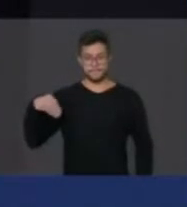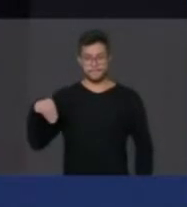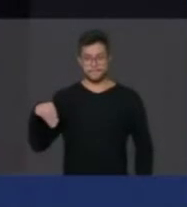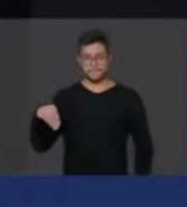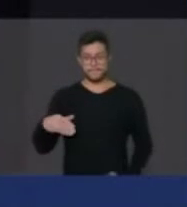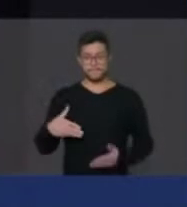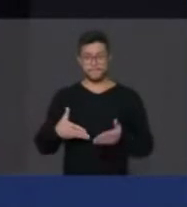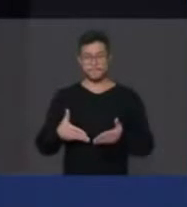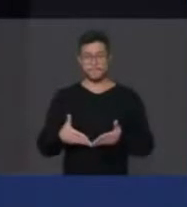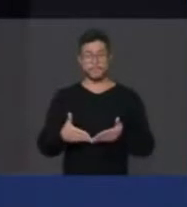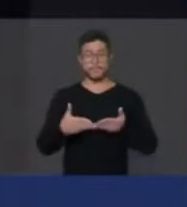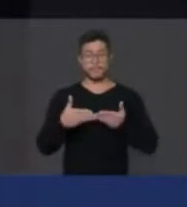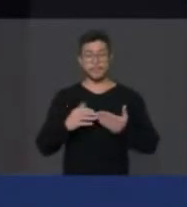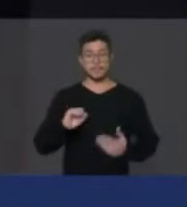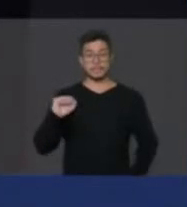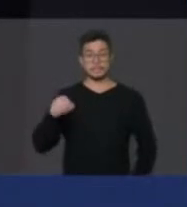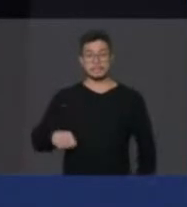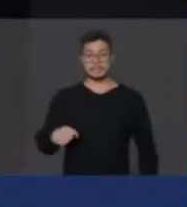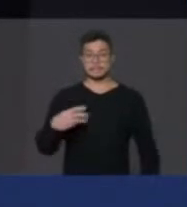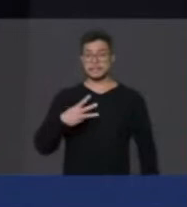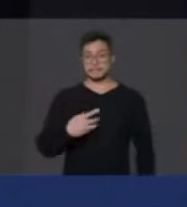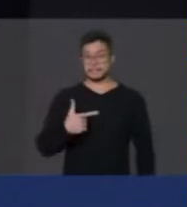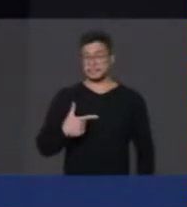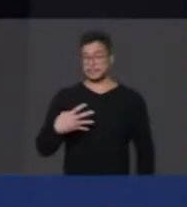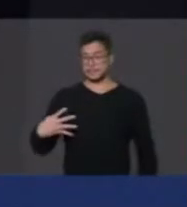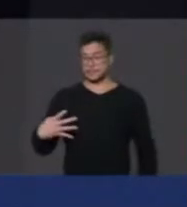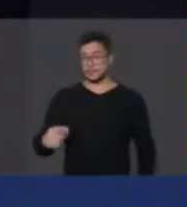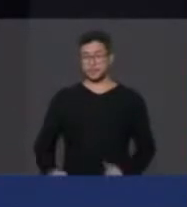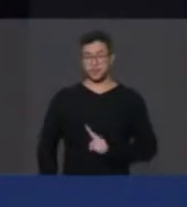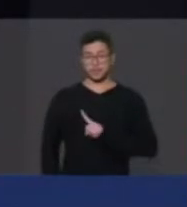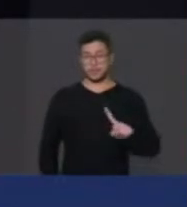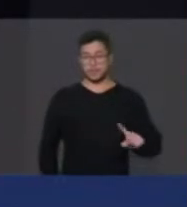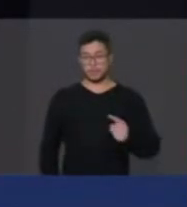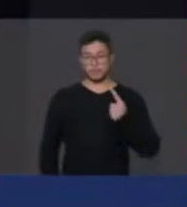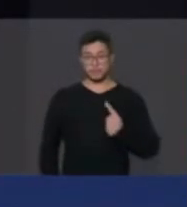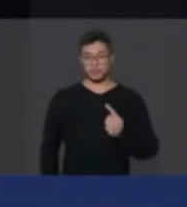Ah sim 324 não 131